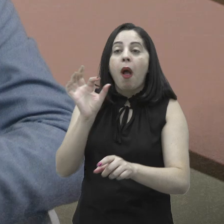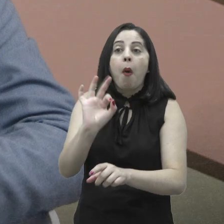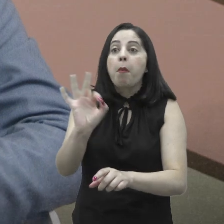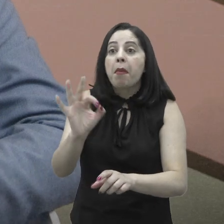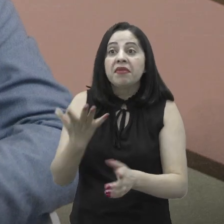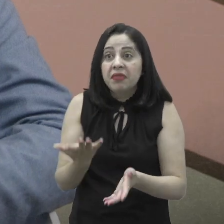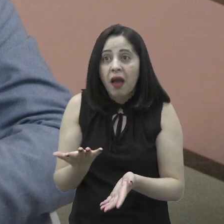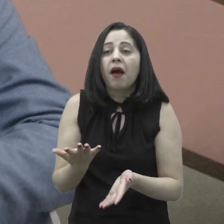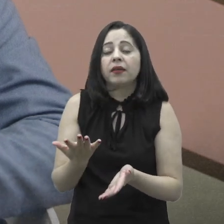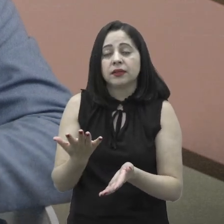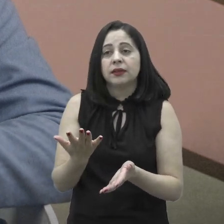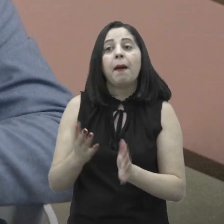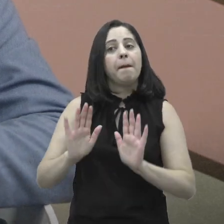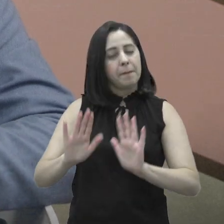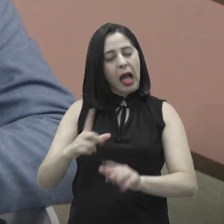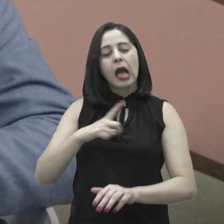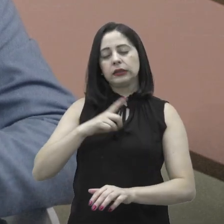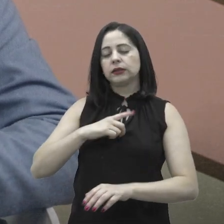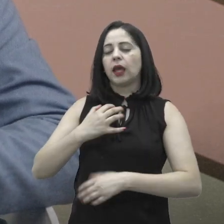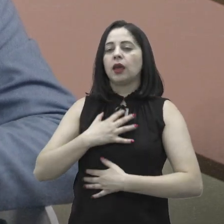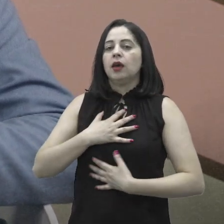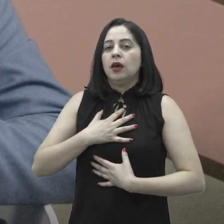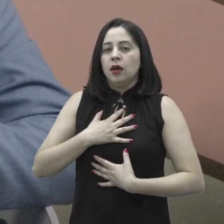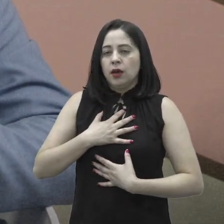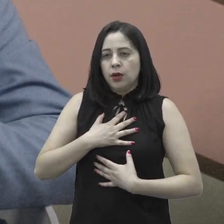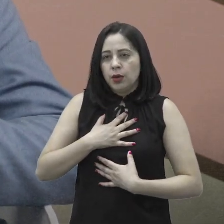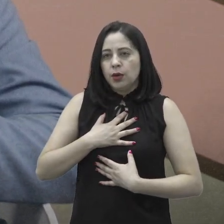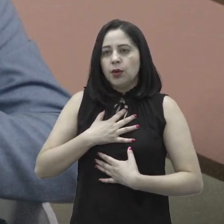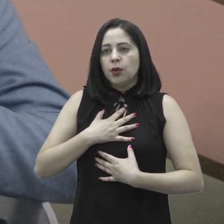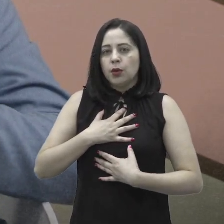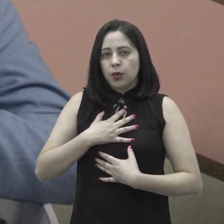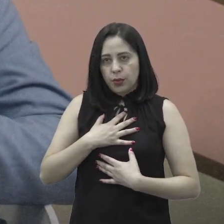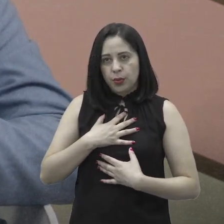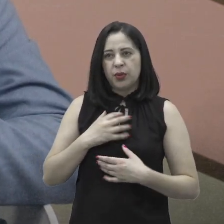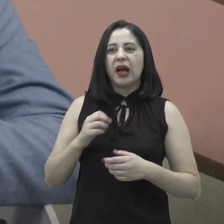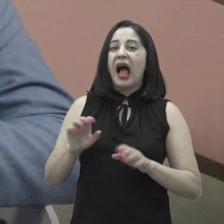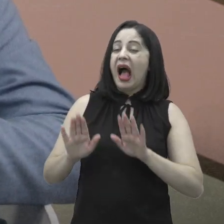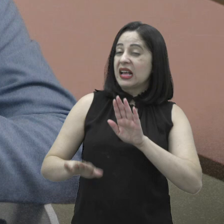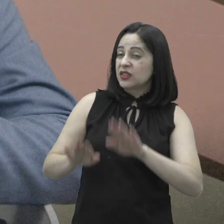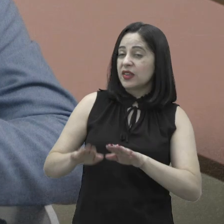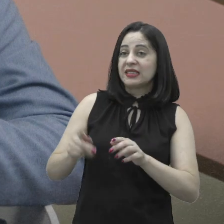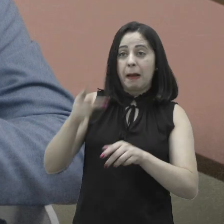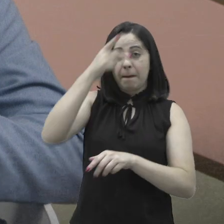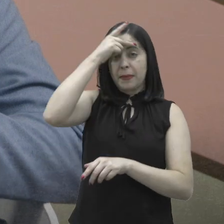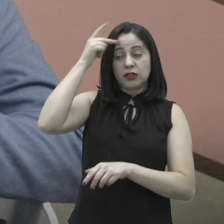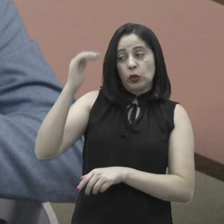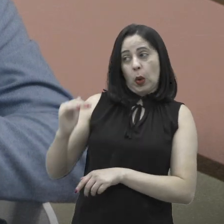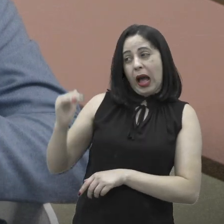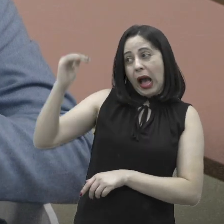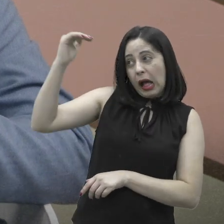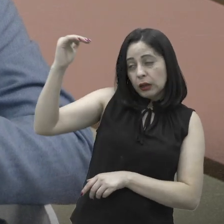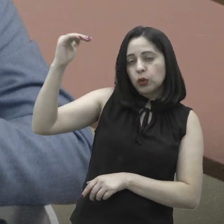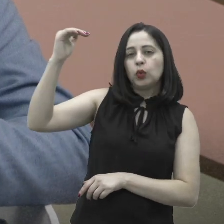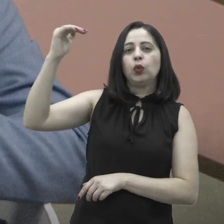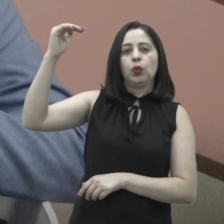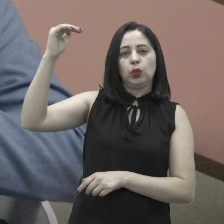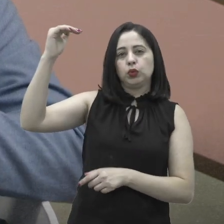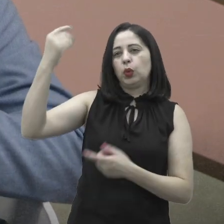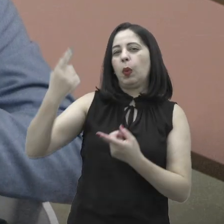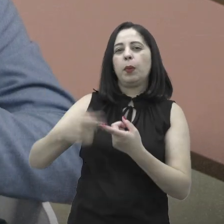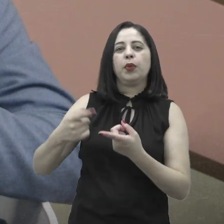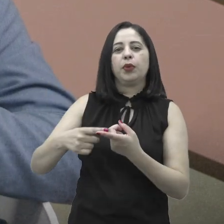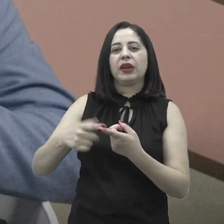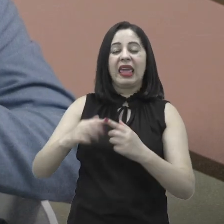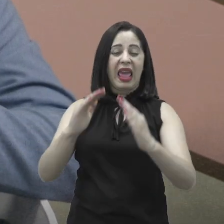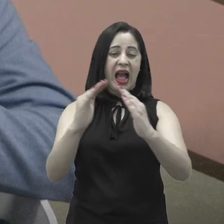outro perfil de asma, geralmente são pacientes que começam com sintomas numa idade mais avançada, às vezes tem alguma exposição ali, às vezes